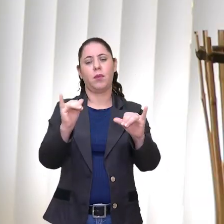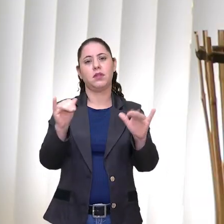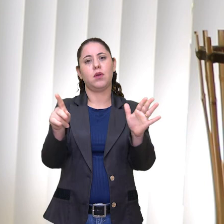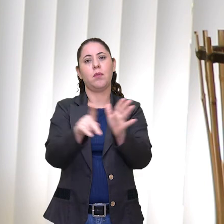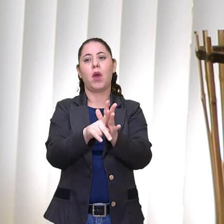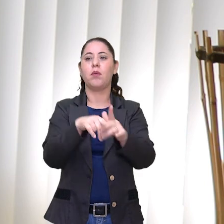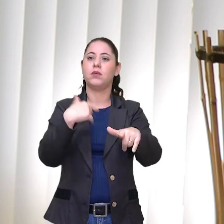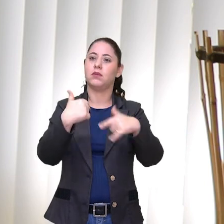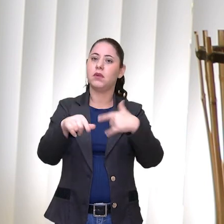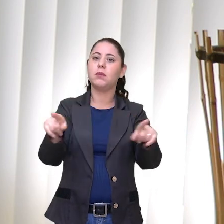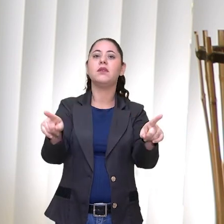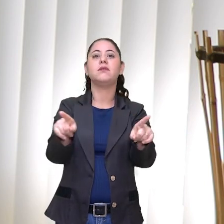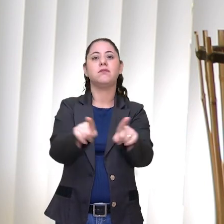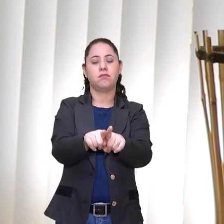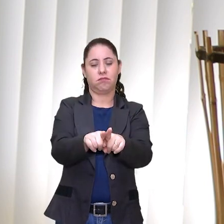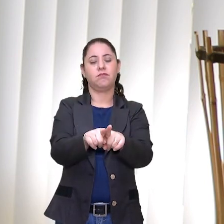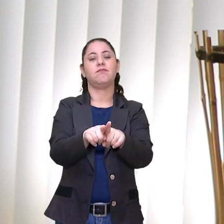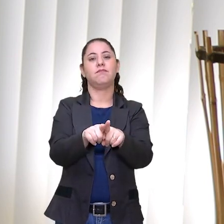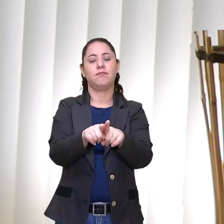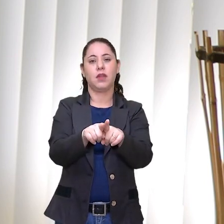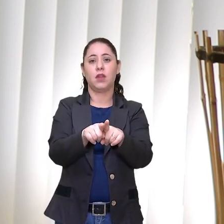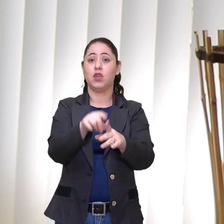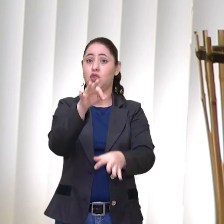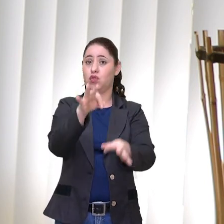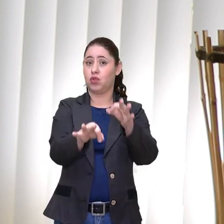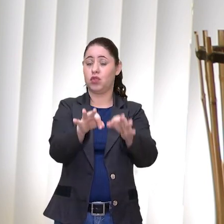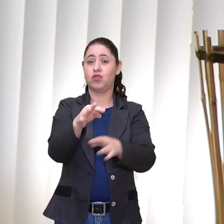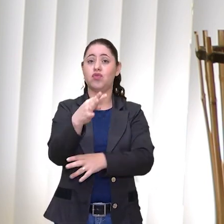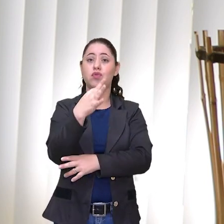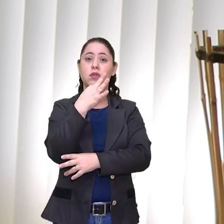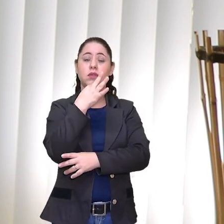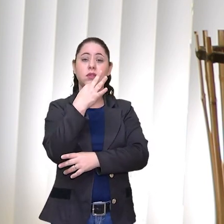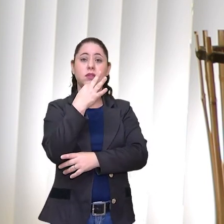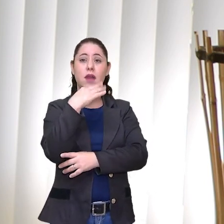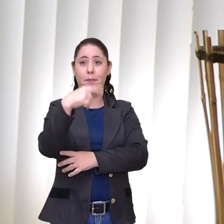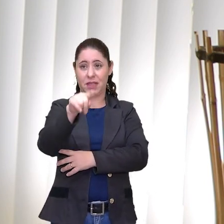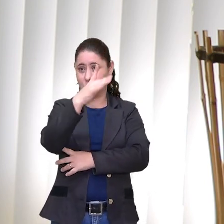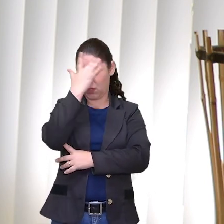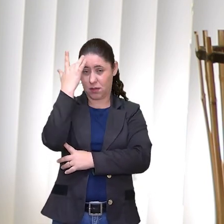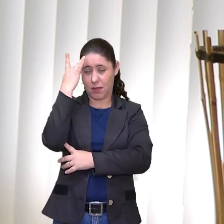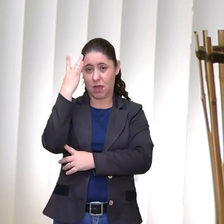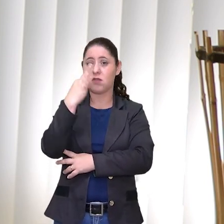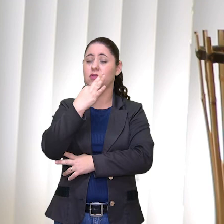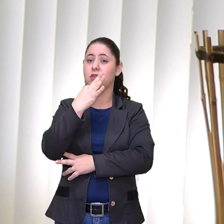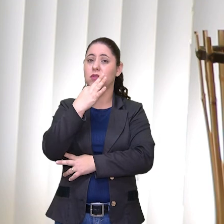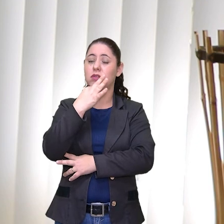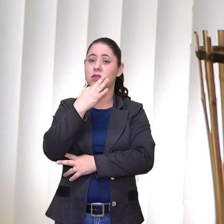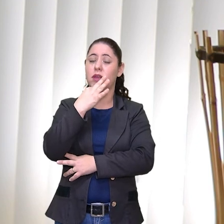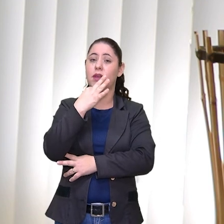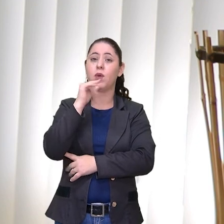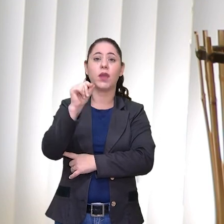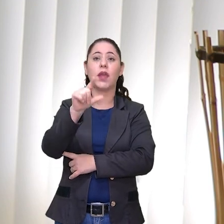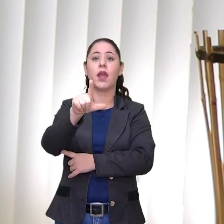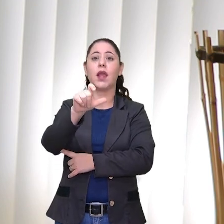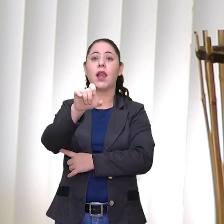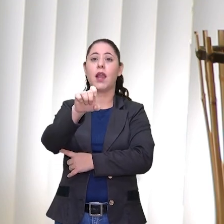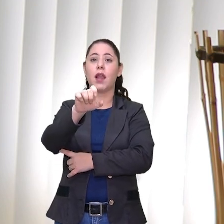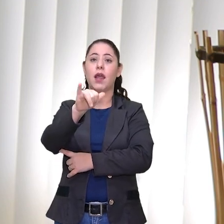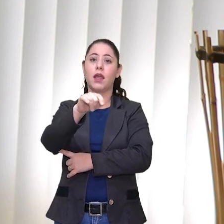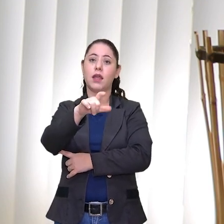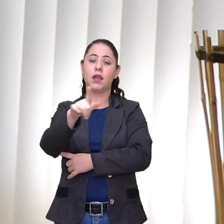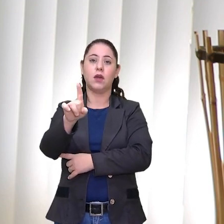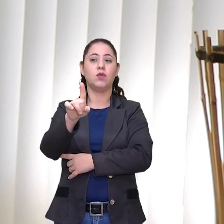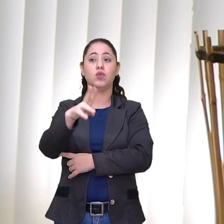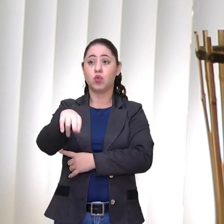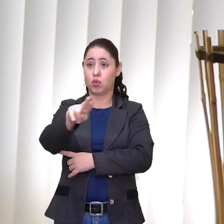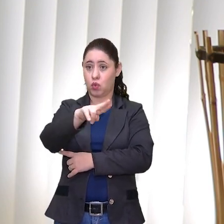trazer informações sobre o seu trabalho e ao jurisdicionado de conhecer um pouco mais sobre os leilões e